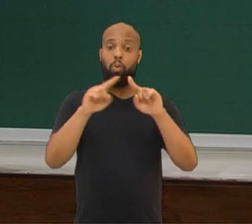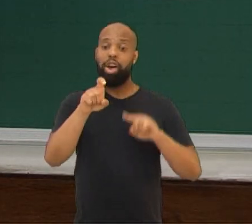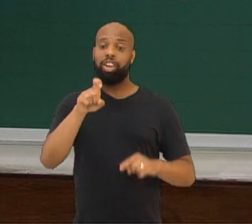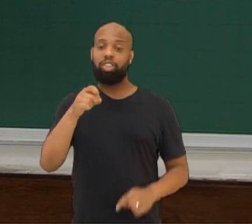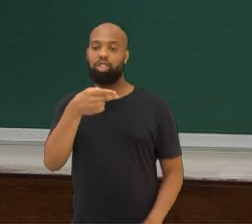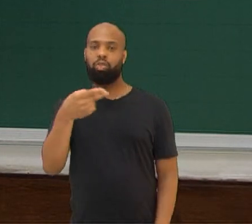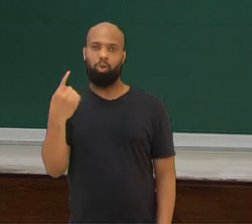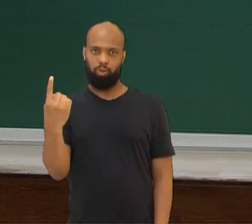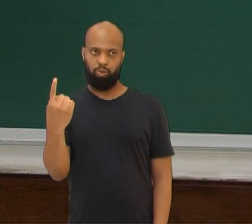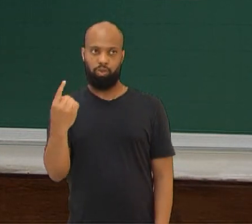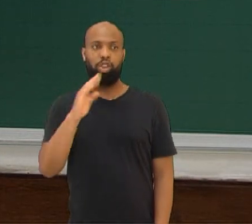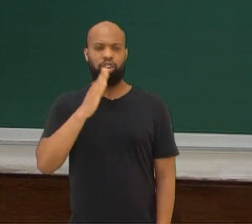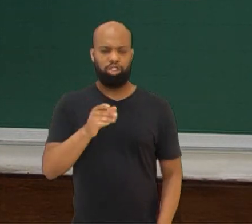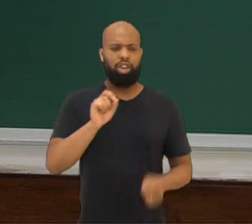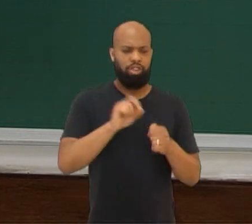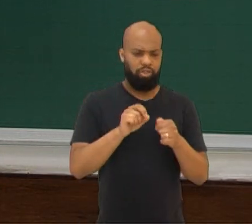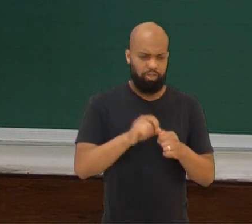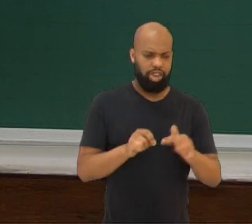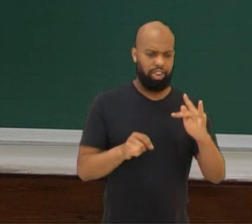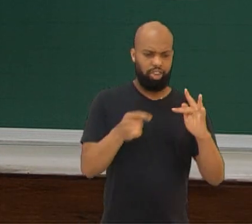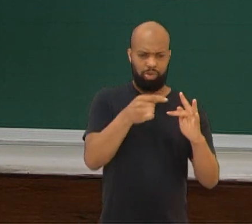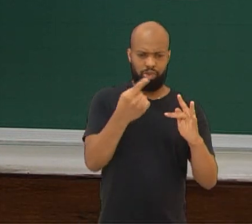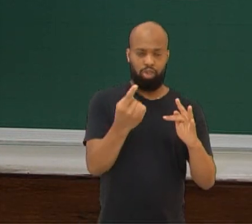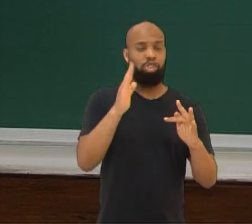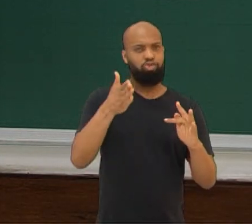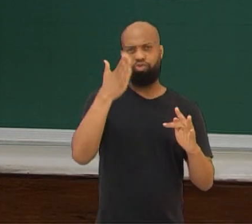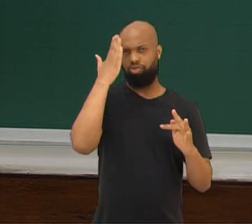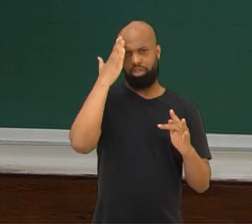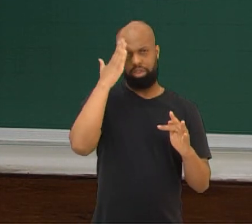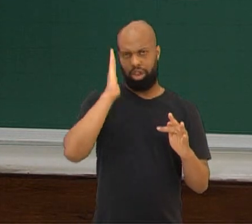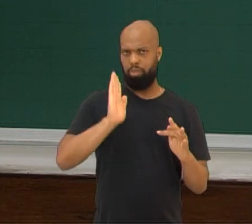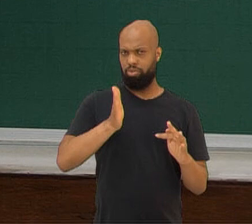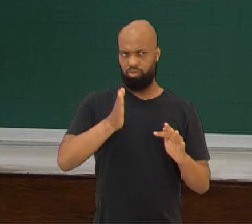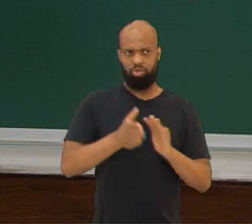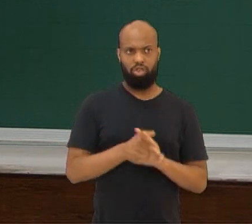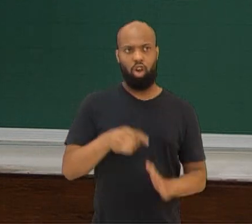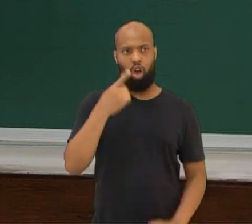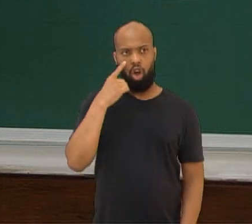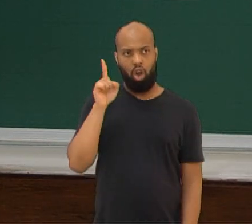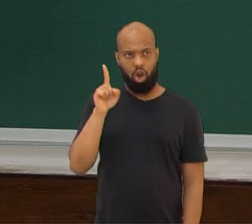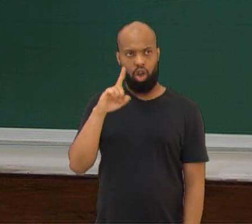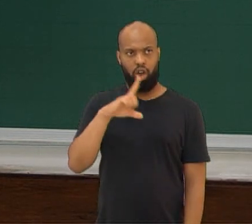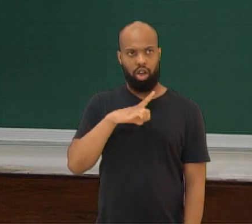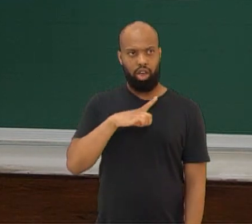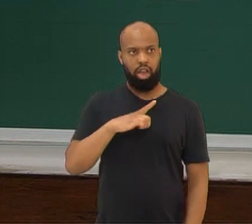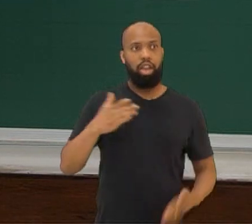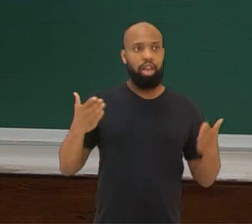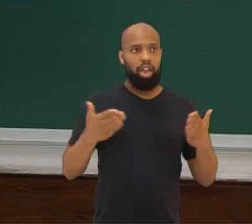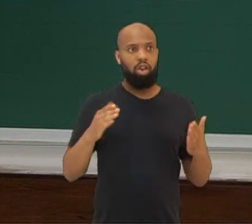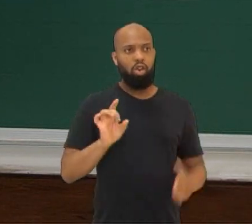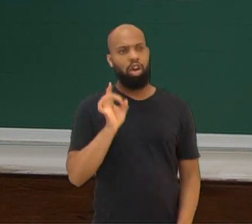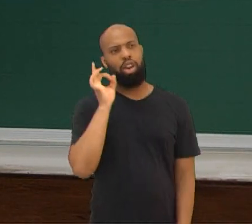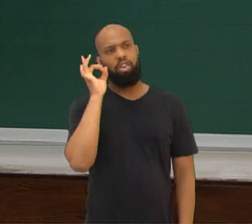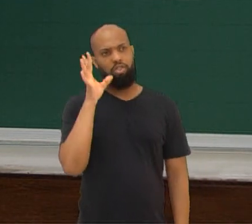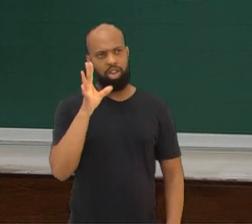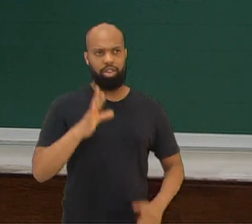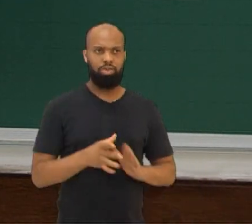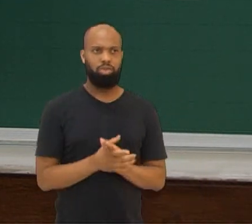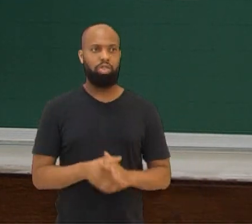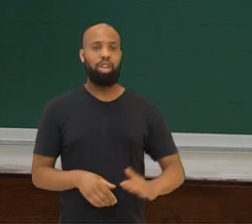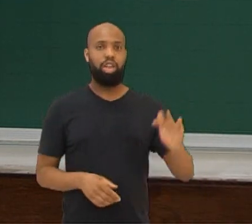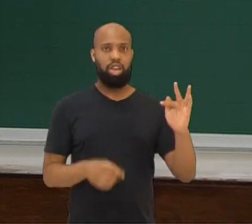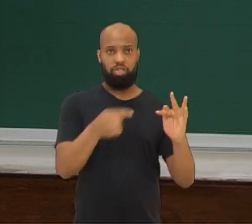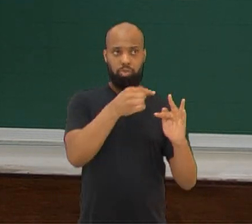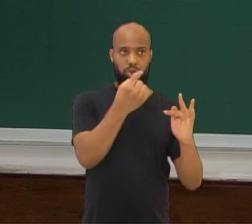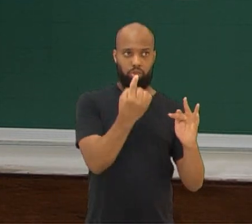já tínhamos calculado a função inversa, a gente tem ela aqui, né? Está aqui ela, então agora ficou tranquilo. F